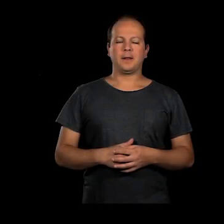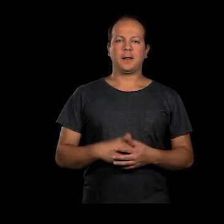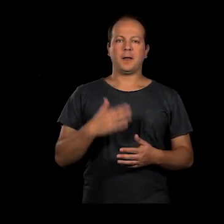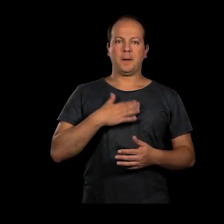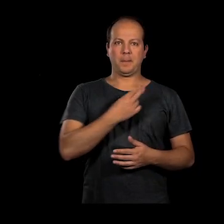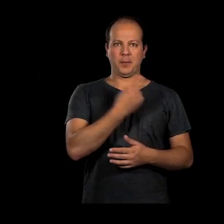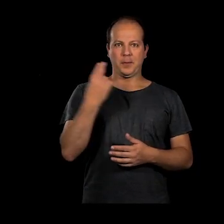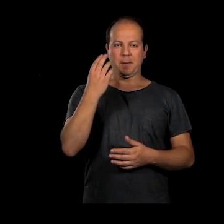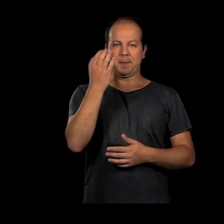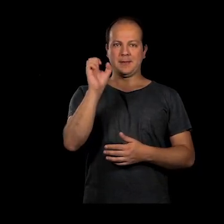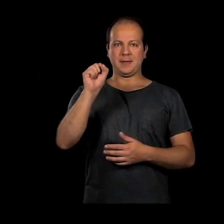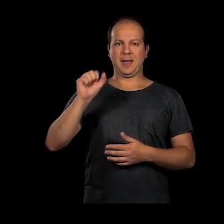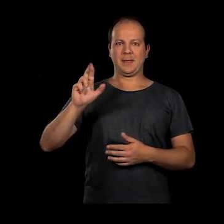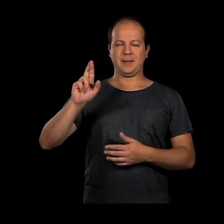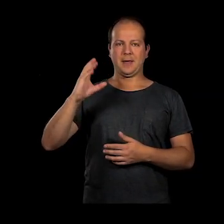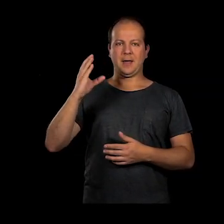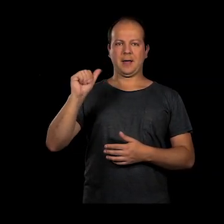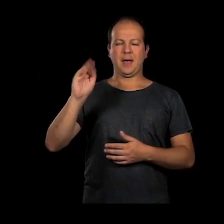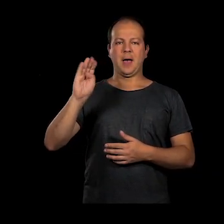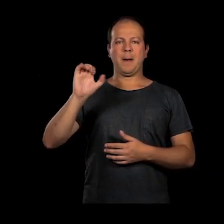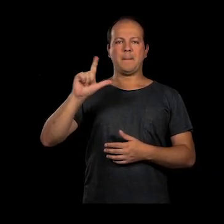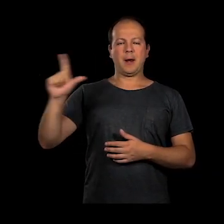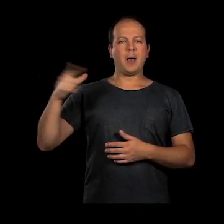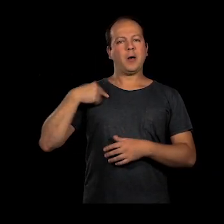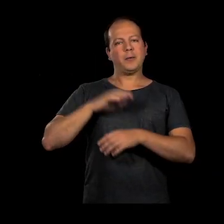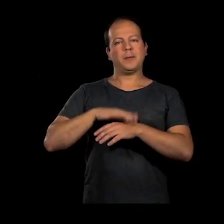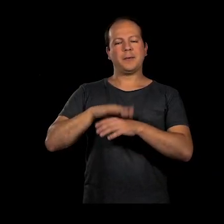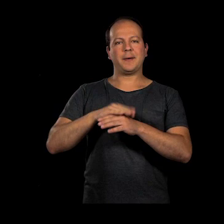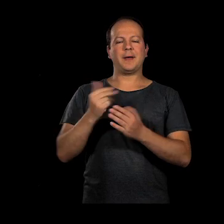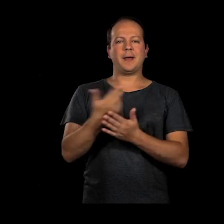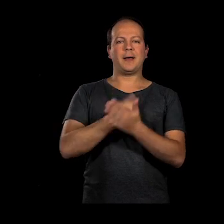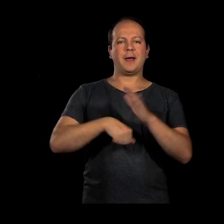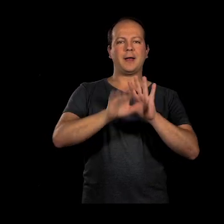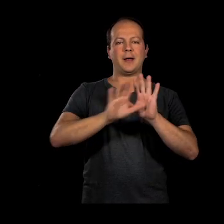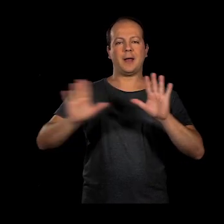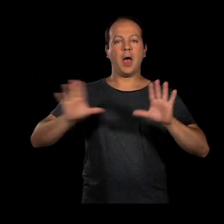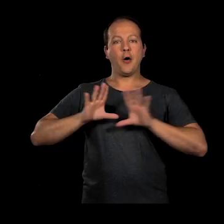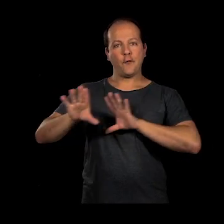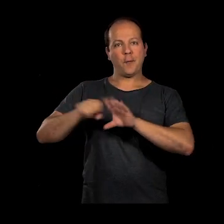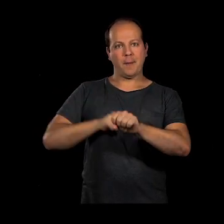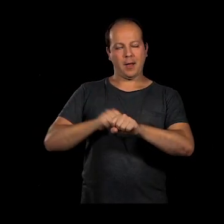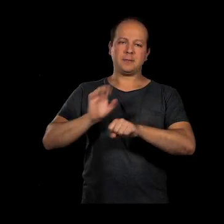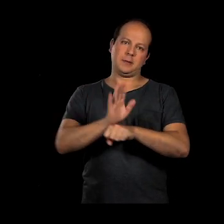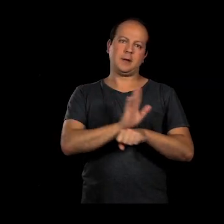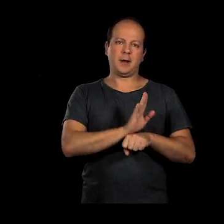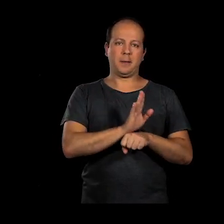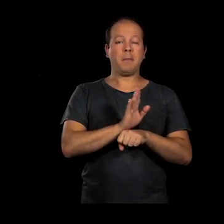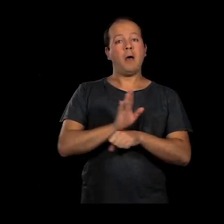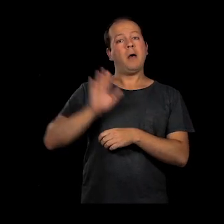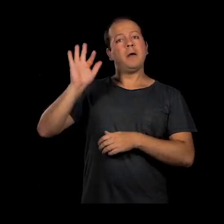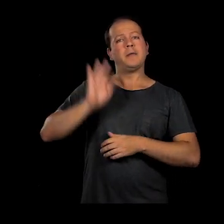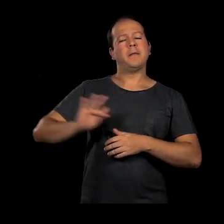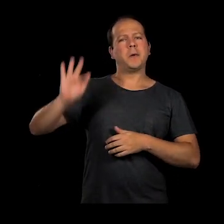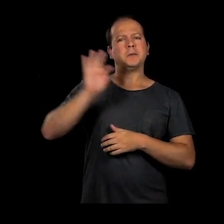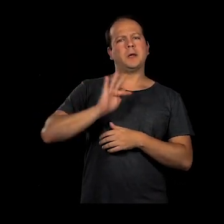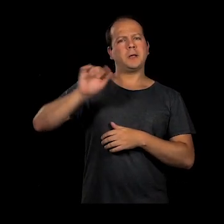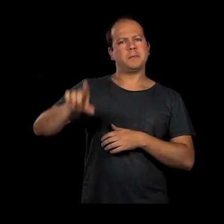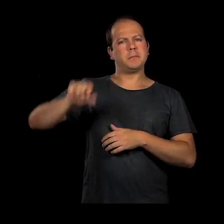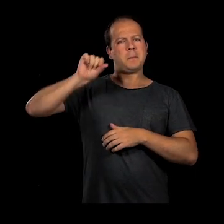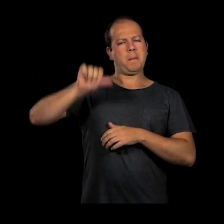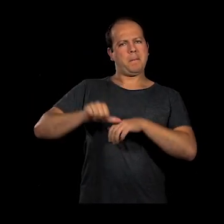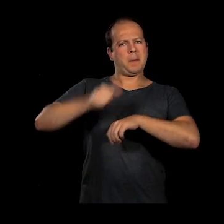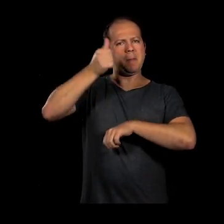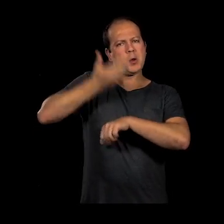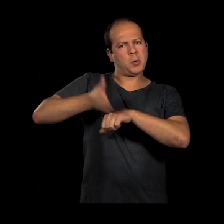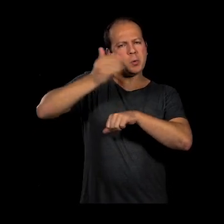Eu sou César Cabral, trabalho com animação, sou formado em cinema, mas na faculdade eu já optei, meu primeiro